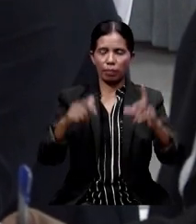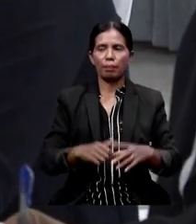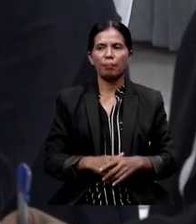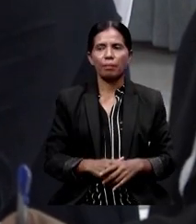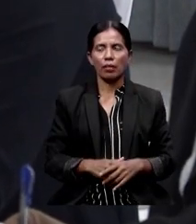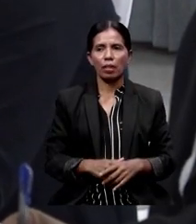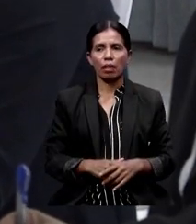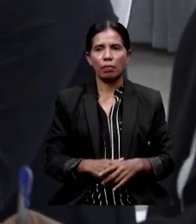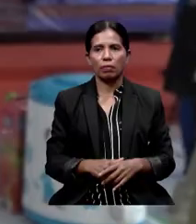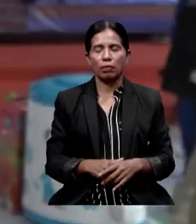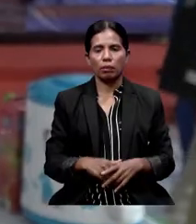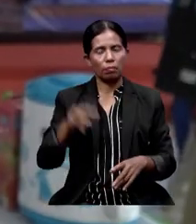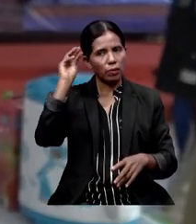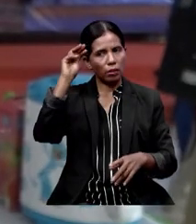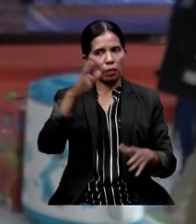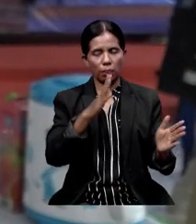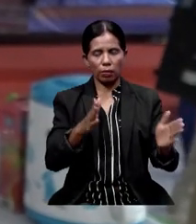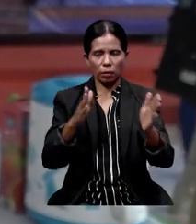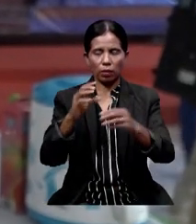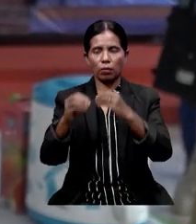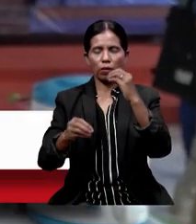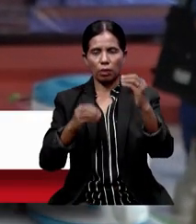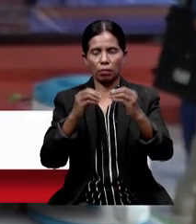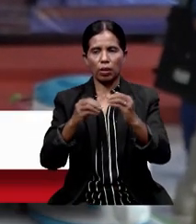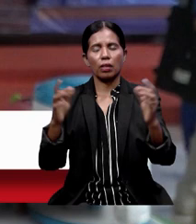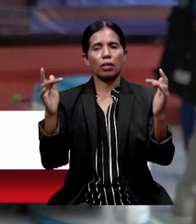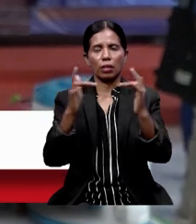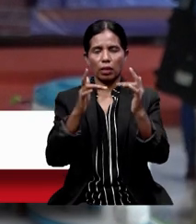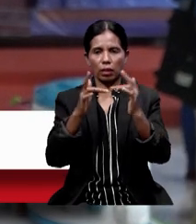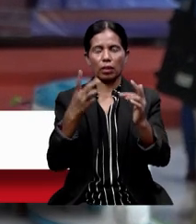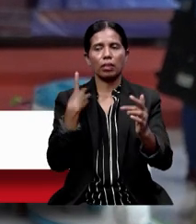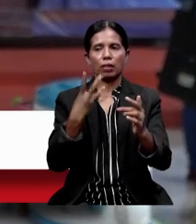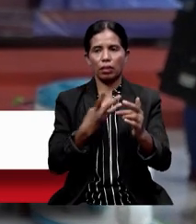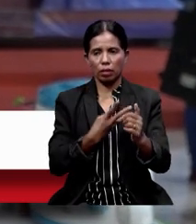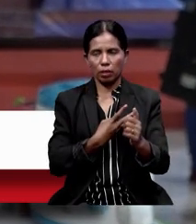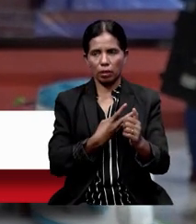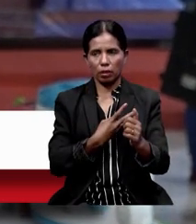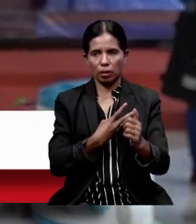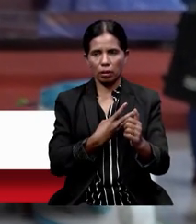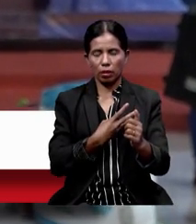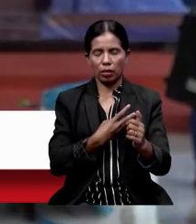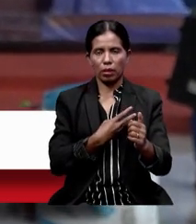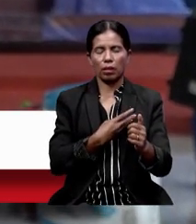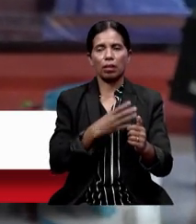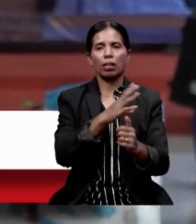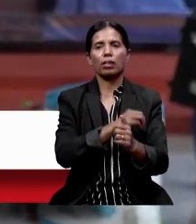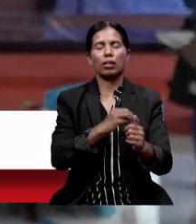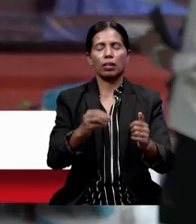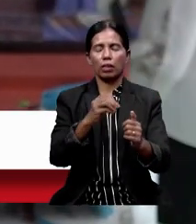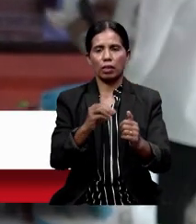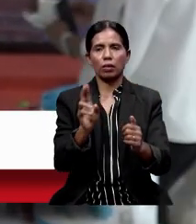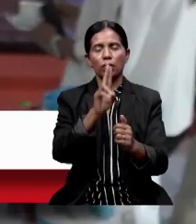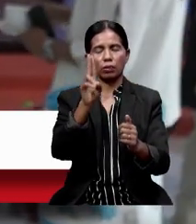Ministério preparado de levar conectividade ao Itanian operador Sira,